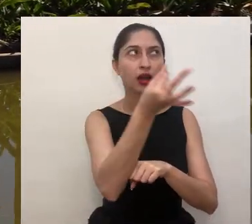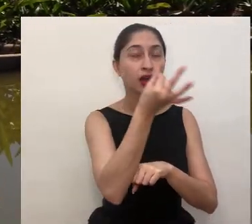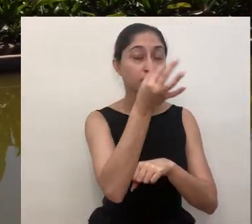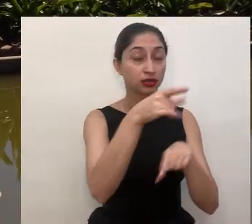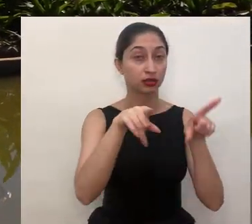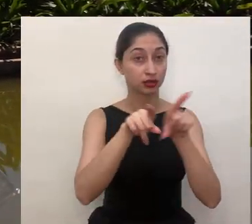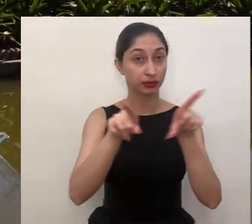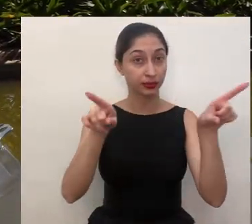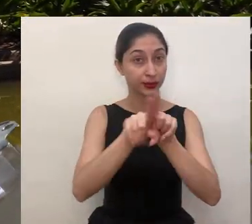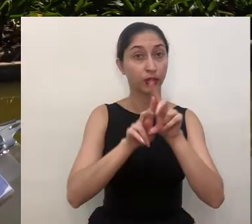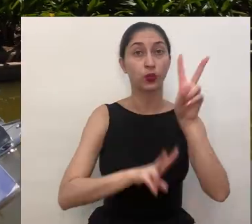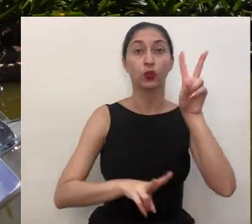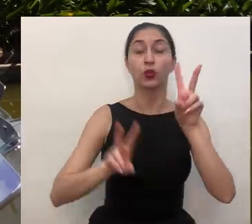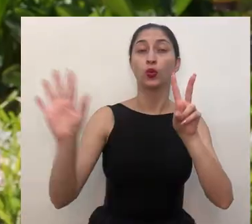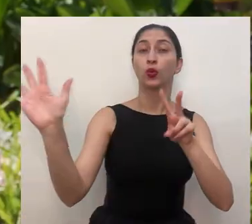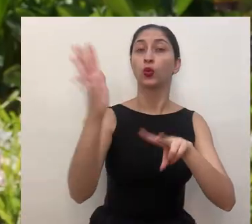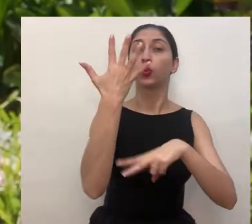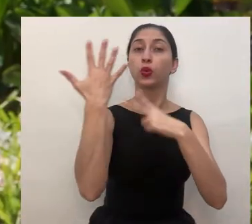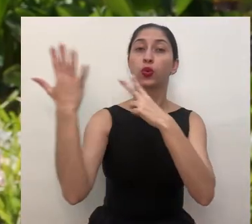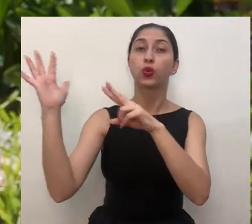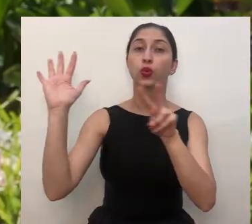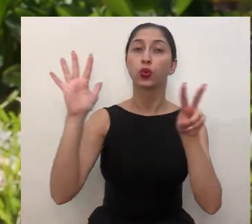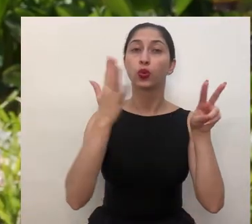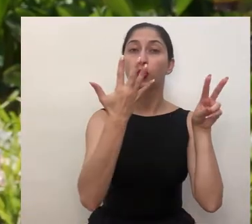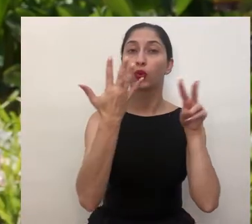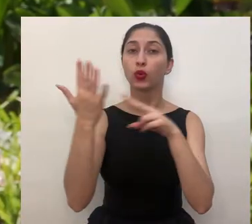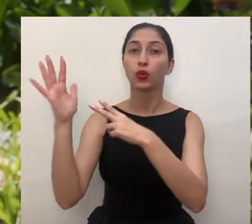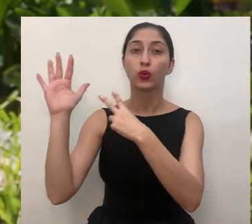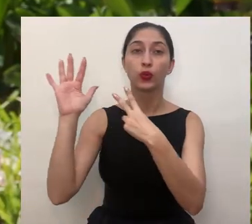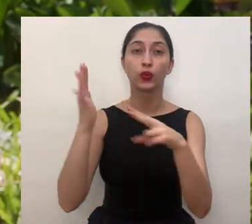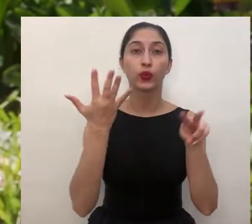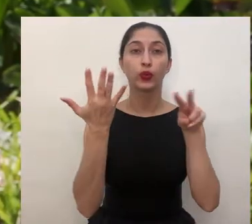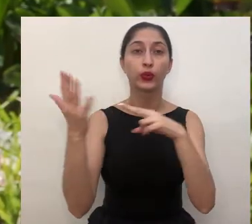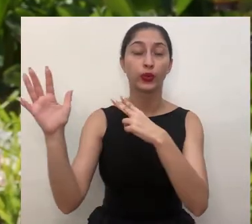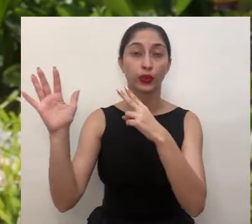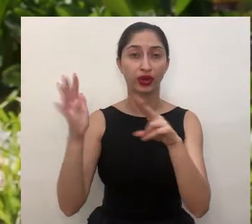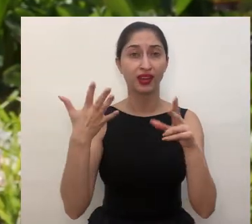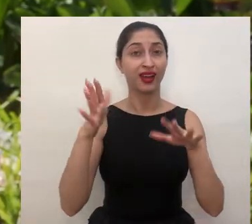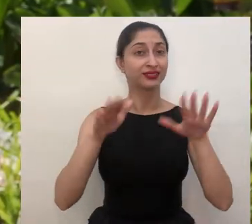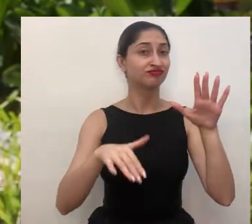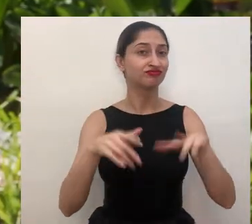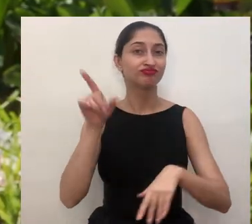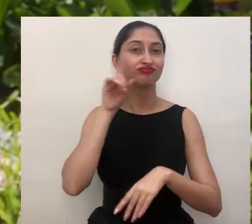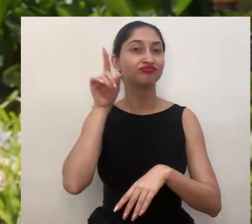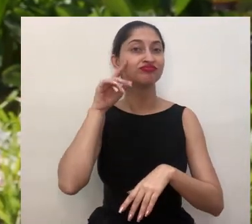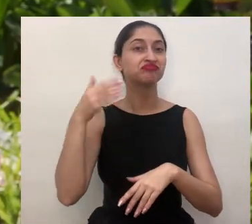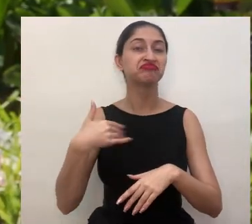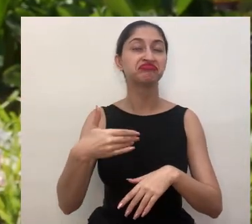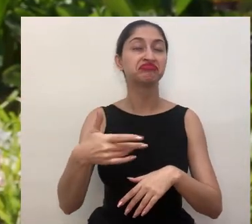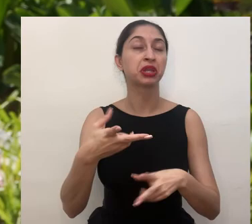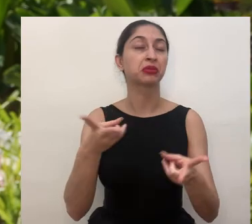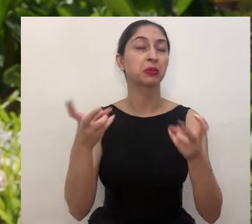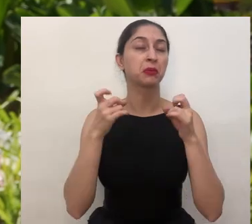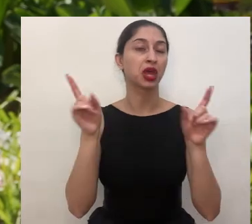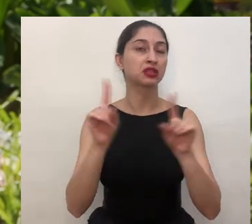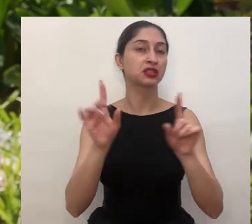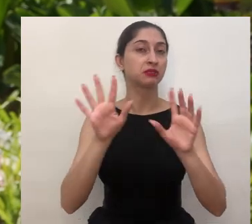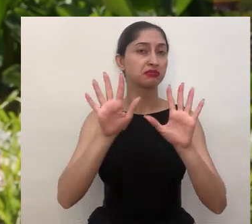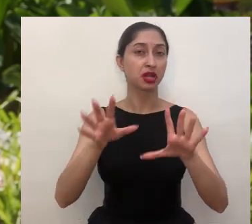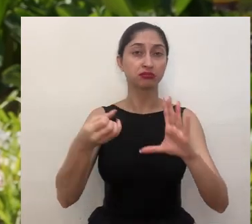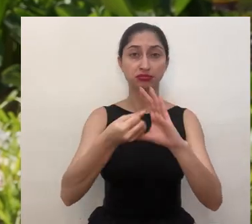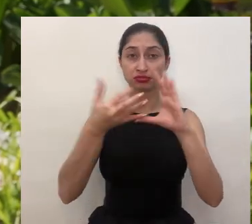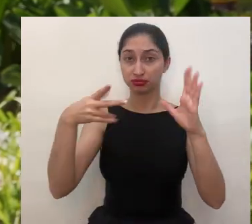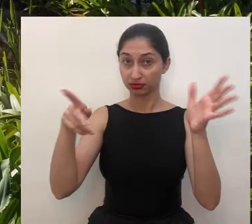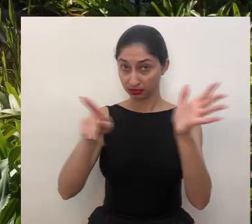som do vento batendo nas folhas das árvores. E na correria do dia a dia a gente acaba não percebendo, mas são sons característicos